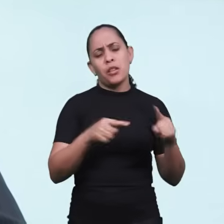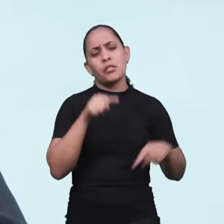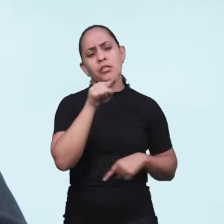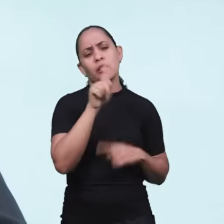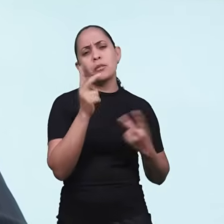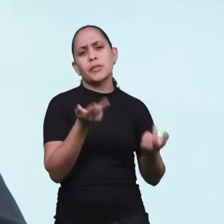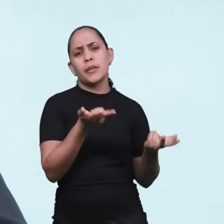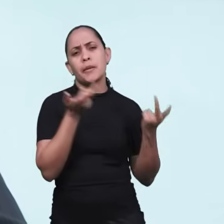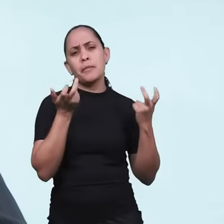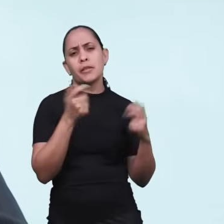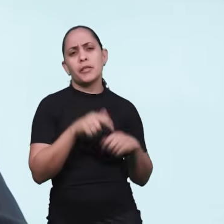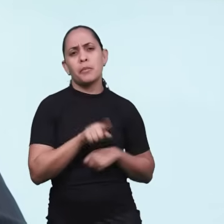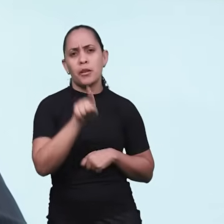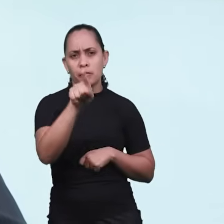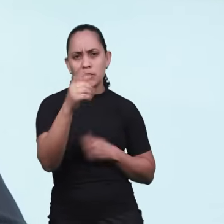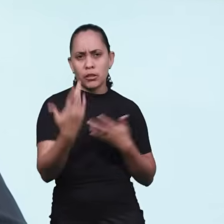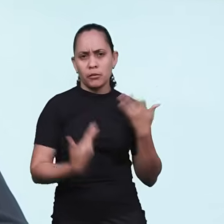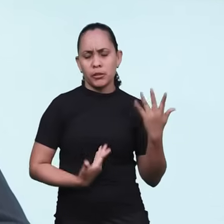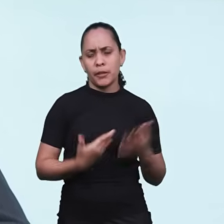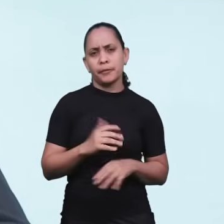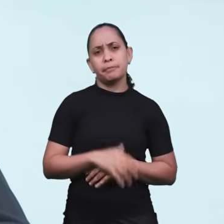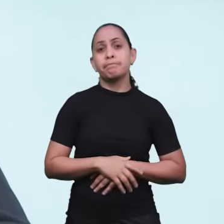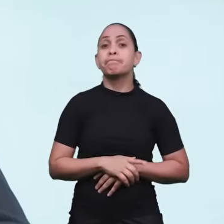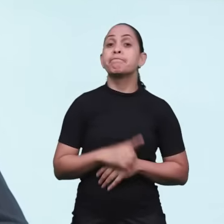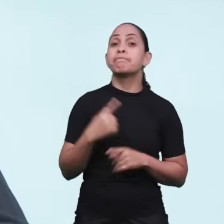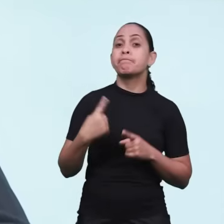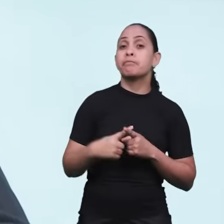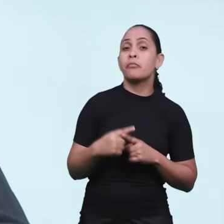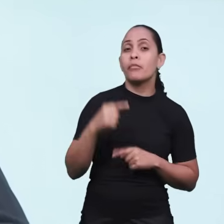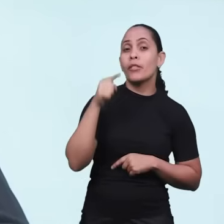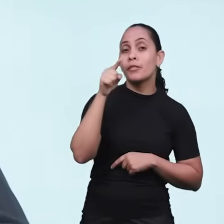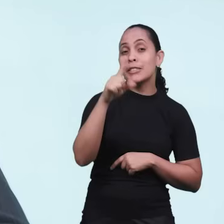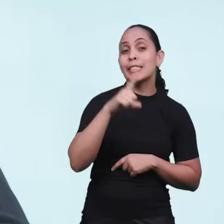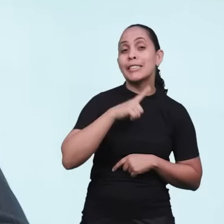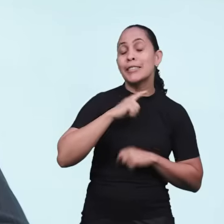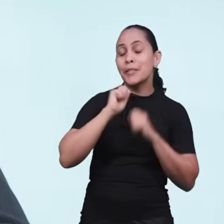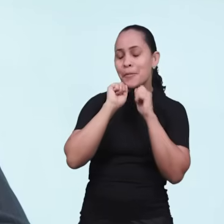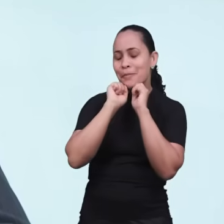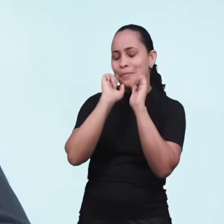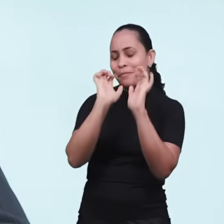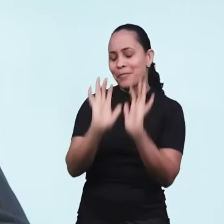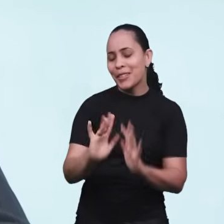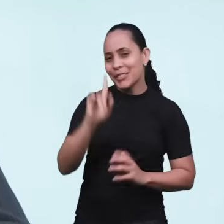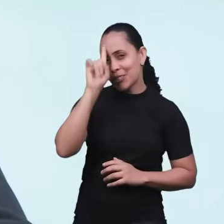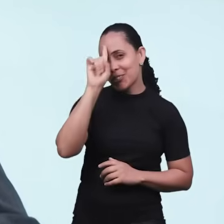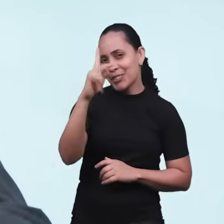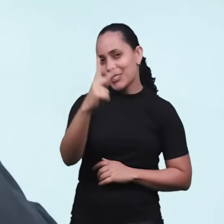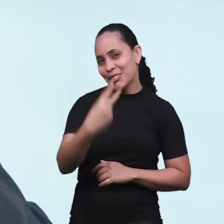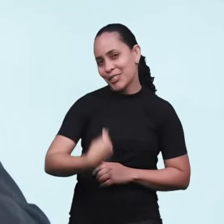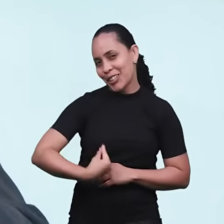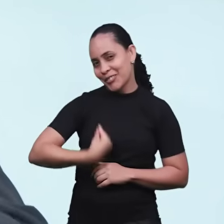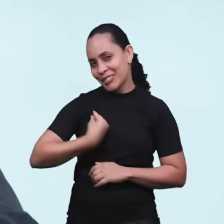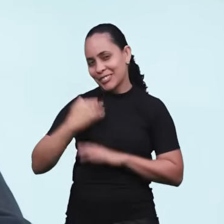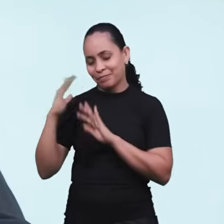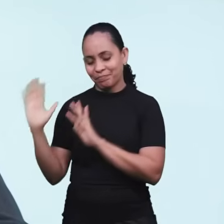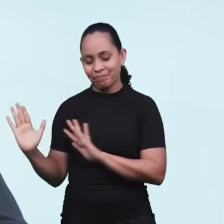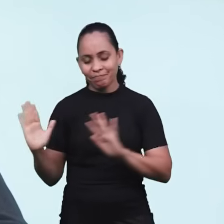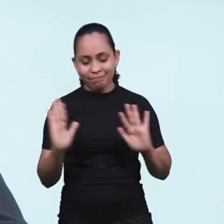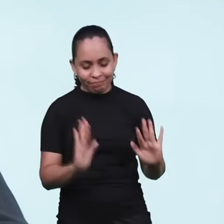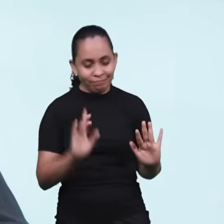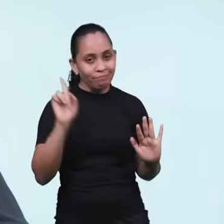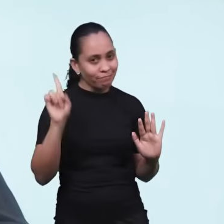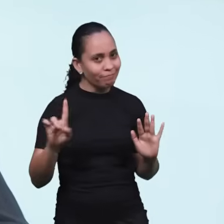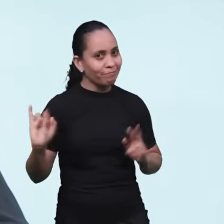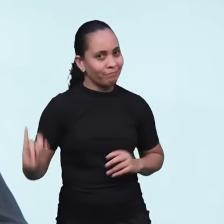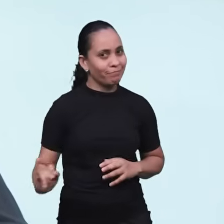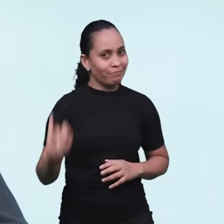servo de Deus, não é? Assim, sem que você teve contato nenhuma com aquela pessoa, mas ele consegue identificar em você um servo. Por